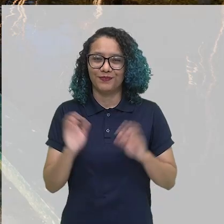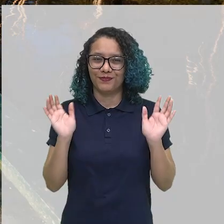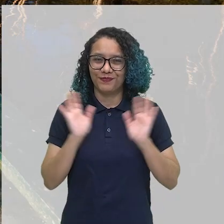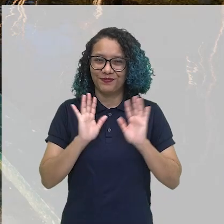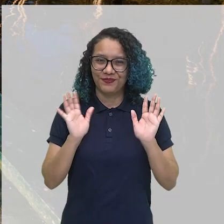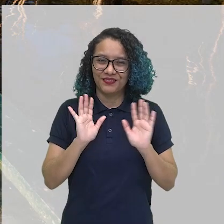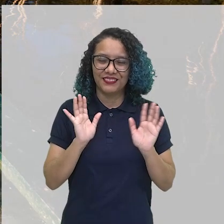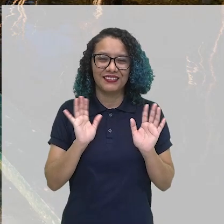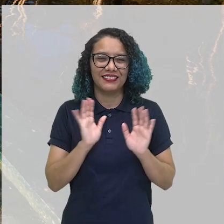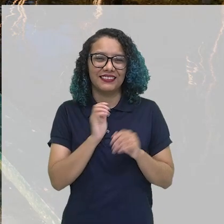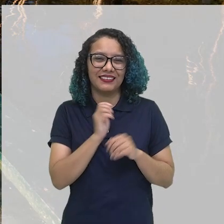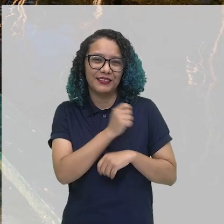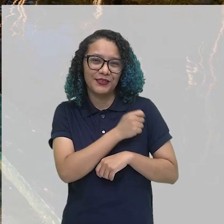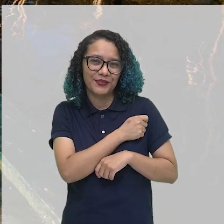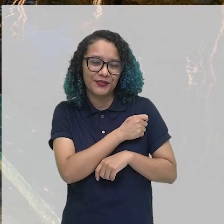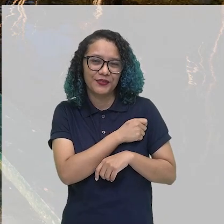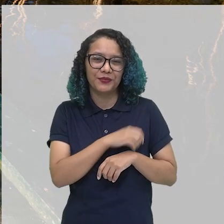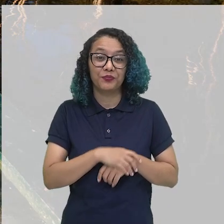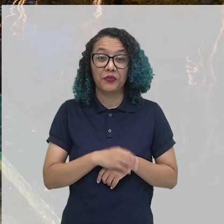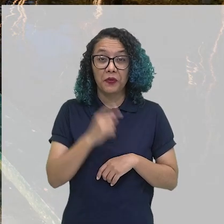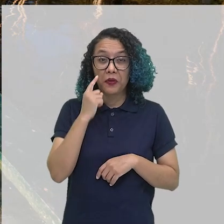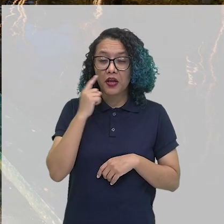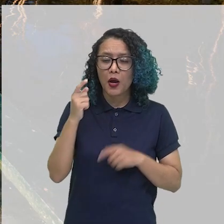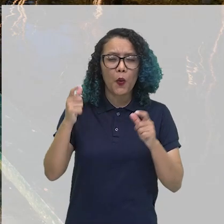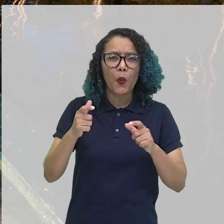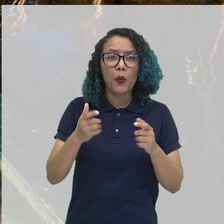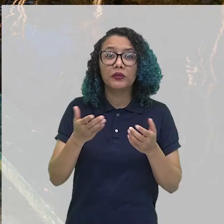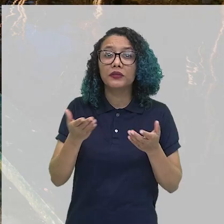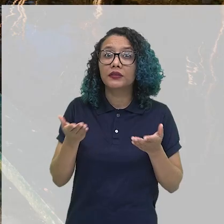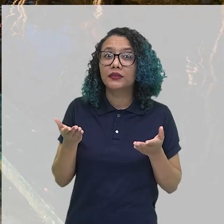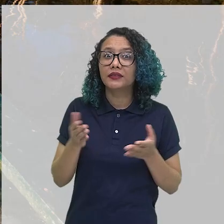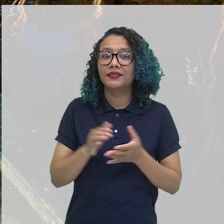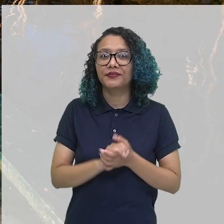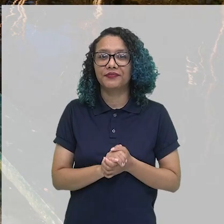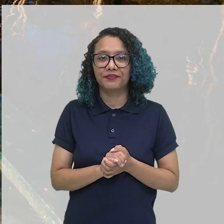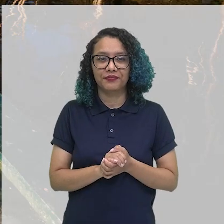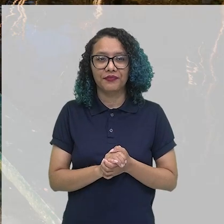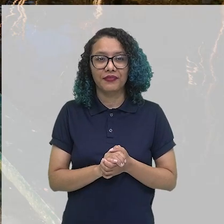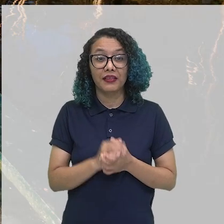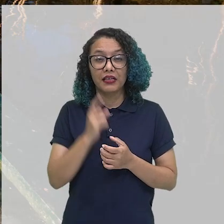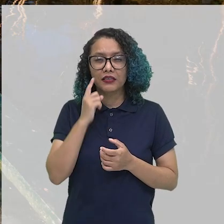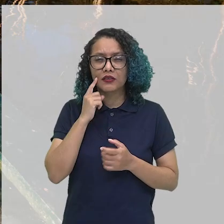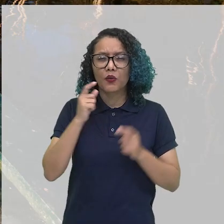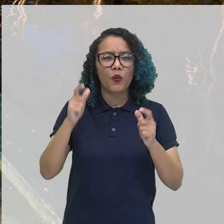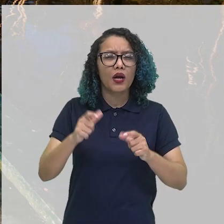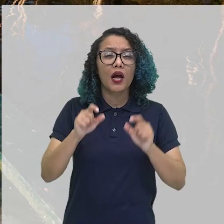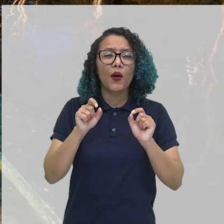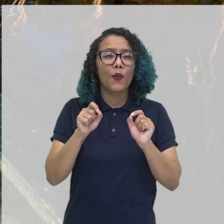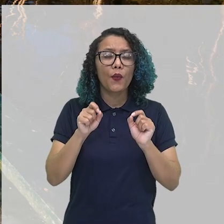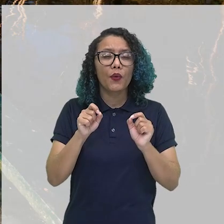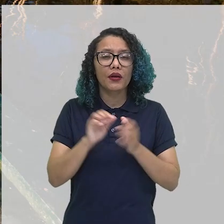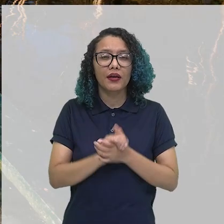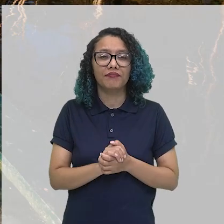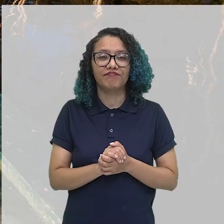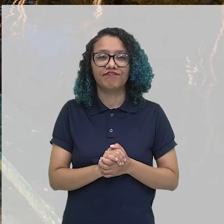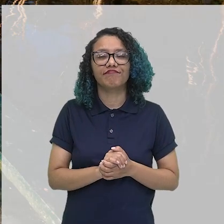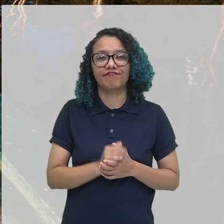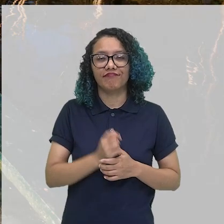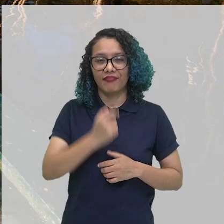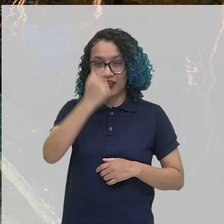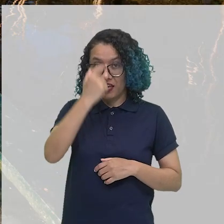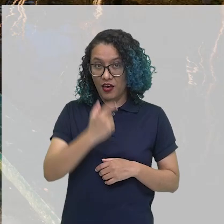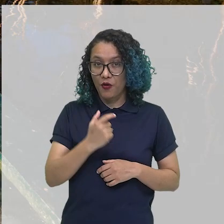Olá, queridos alunos! Olha onde a professora está. Esse é um ambiente que essa professora